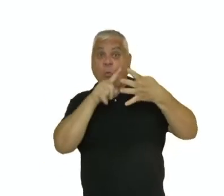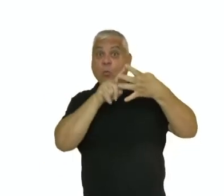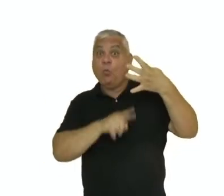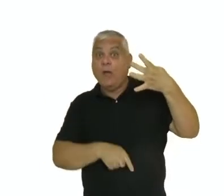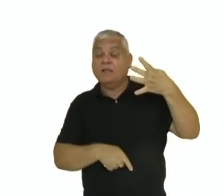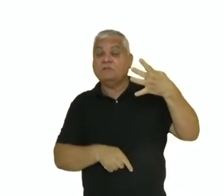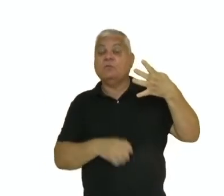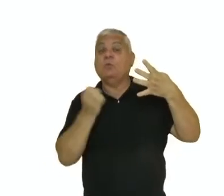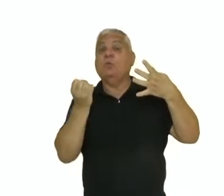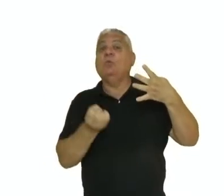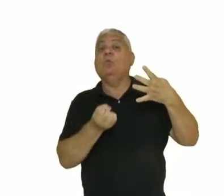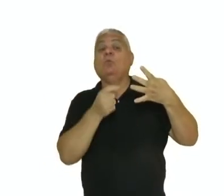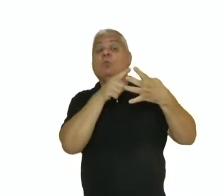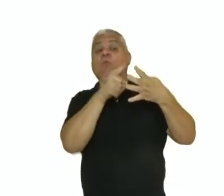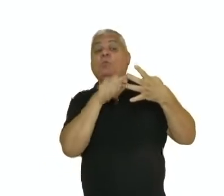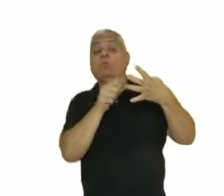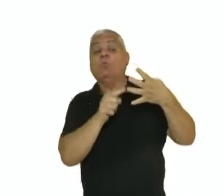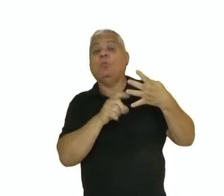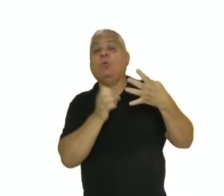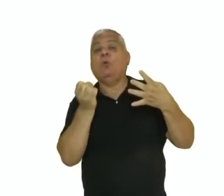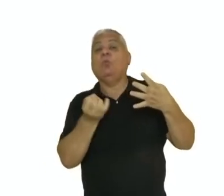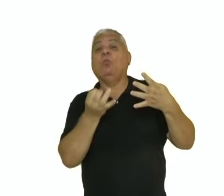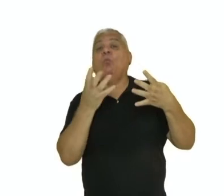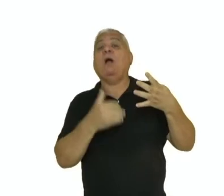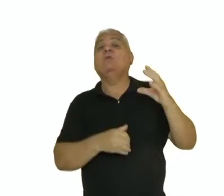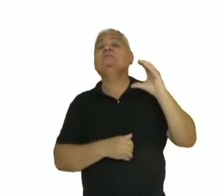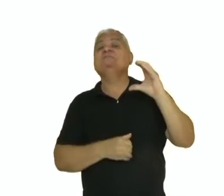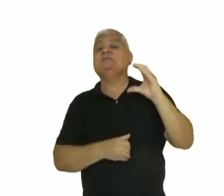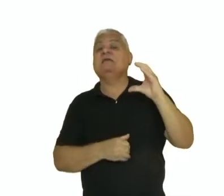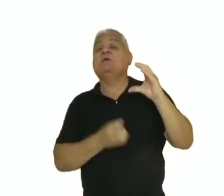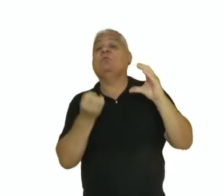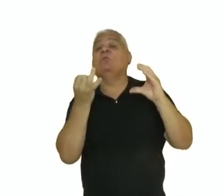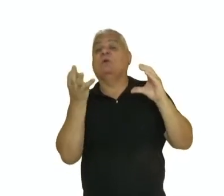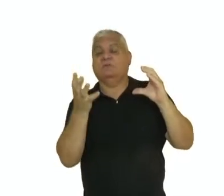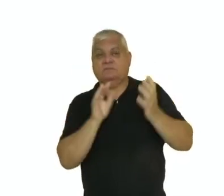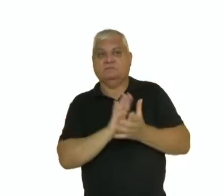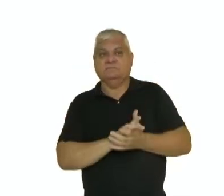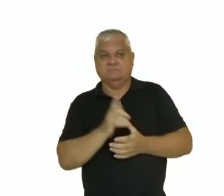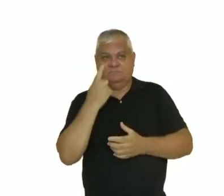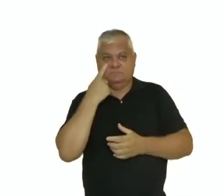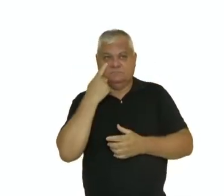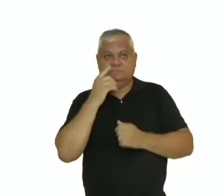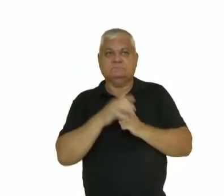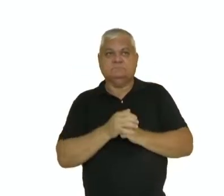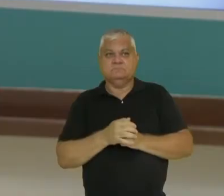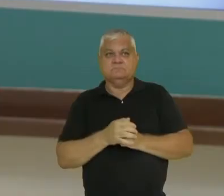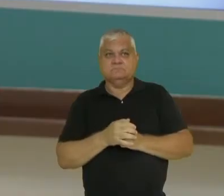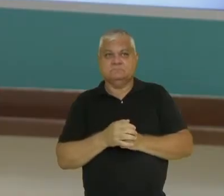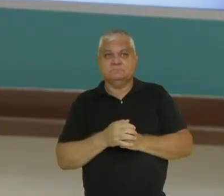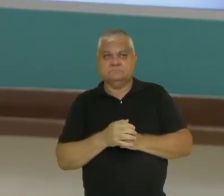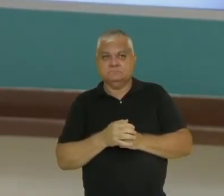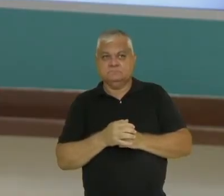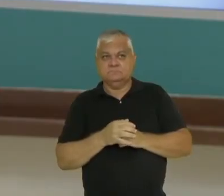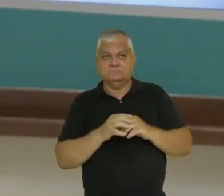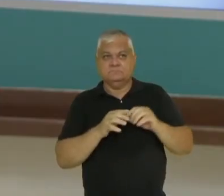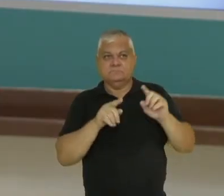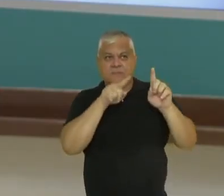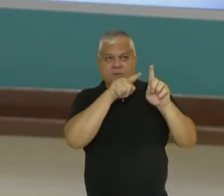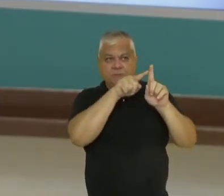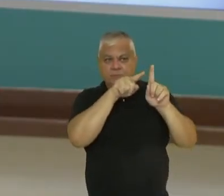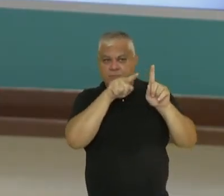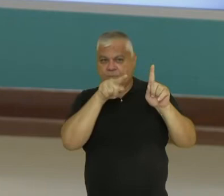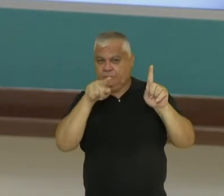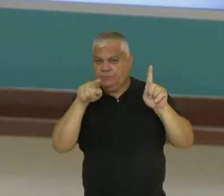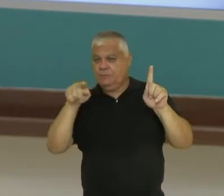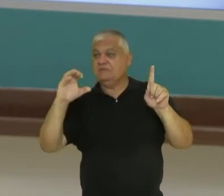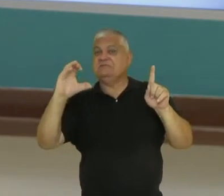que é a densidade da substância de letra C. Então a gente vem aqui no gráfico, procuramos a linha que representa o C,